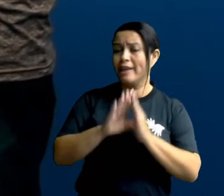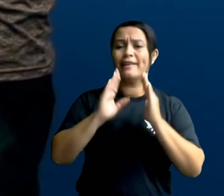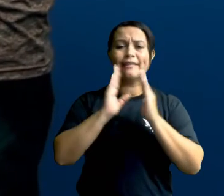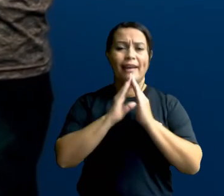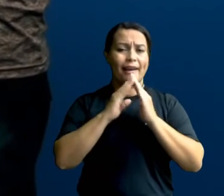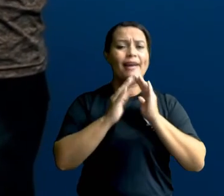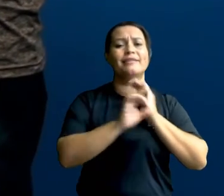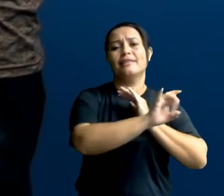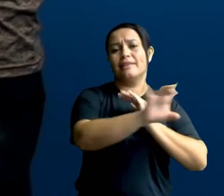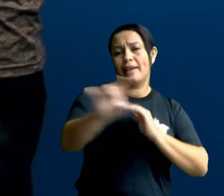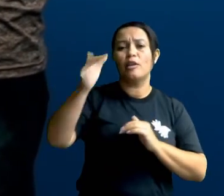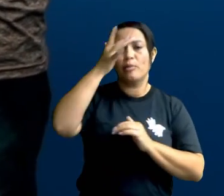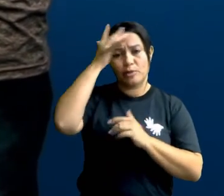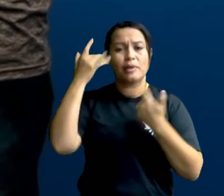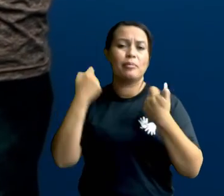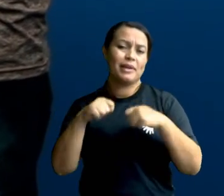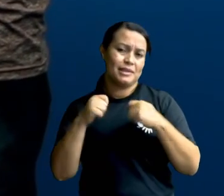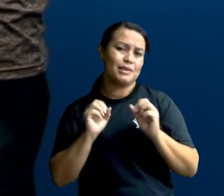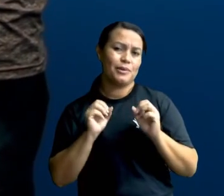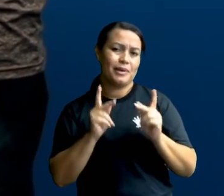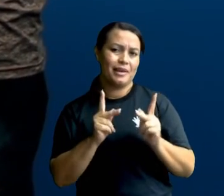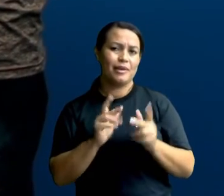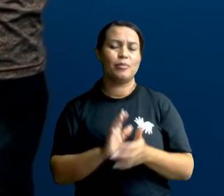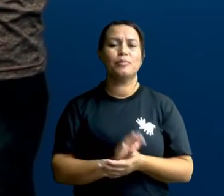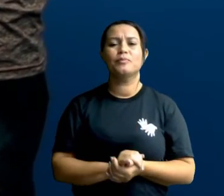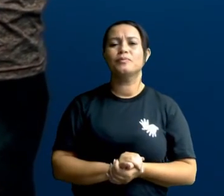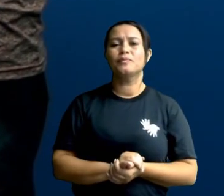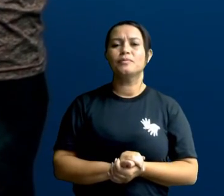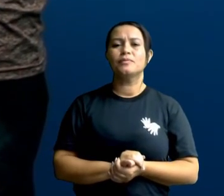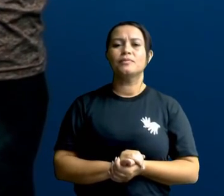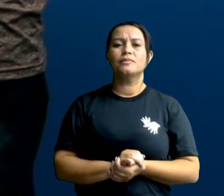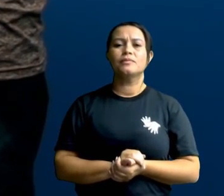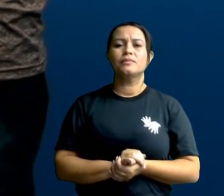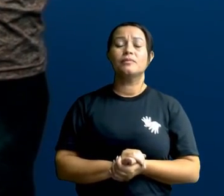condição na mesa das pessoas que mais precisam, ok?